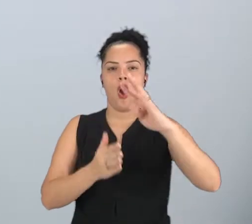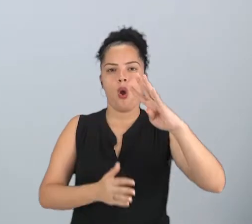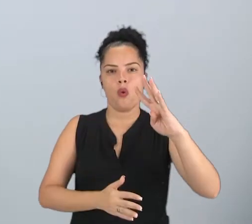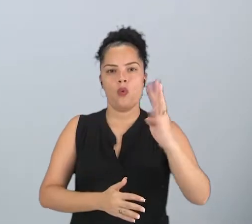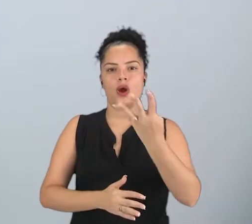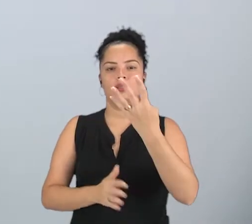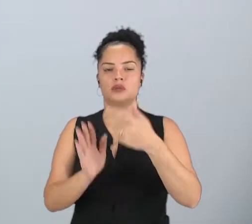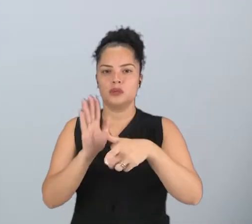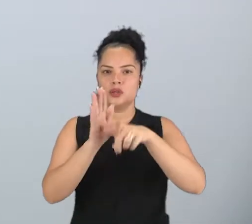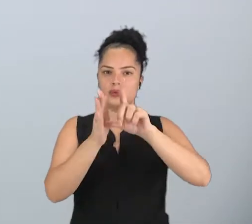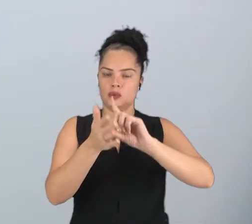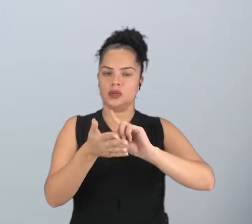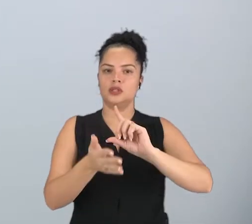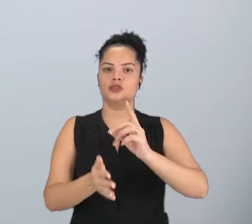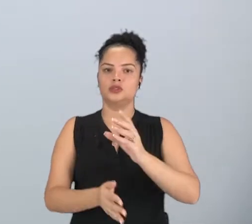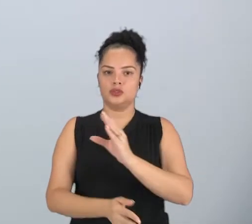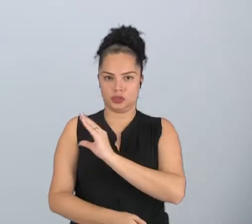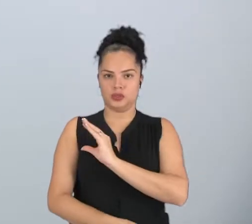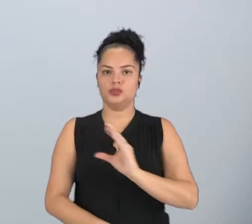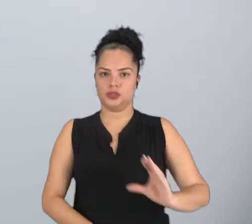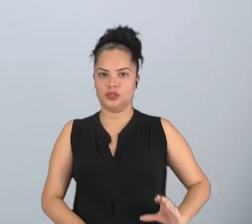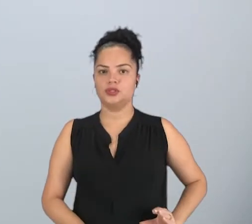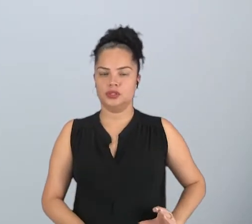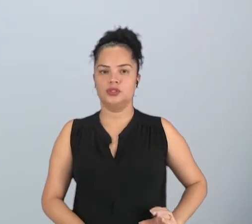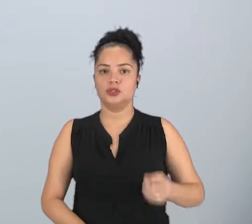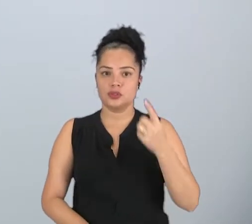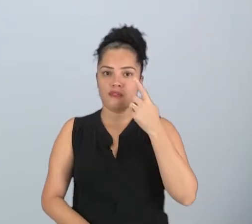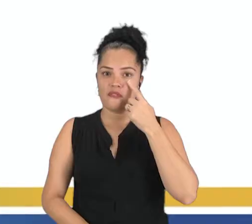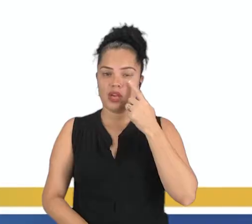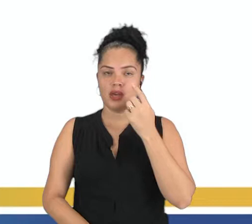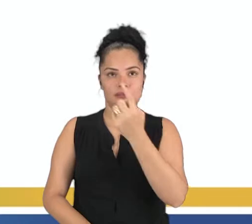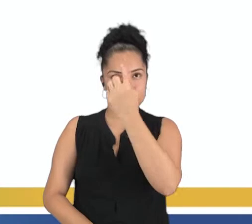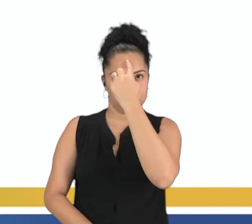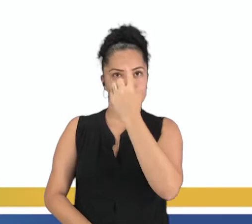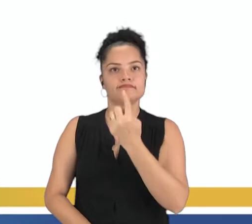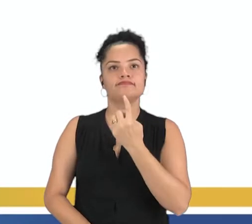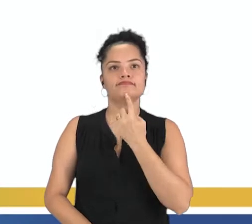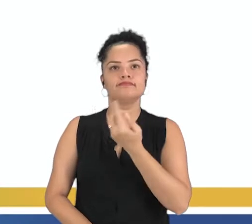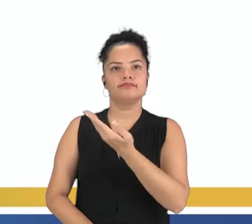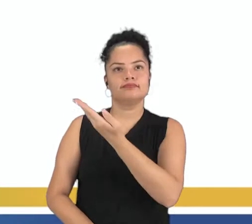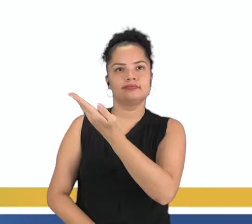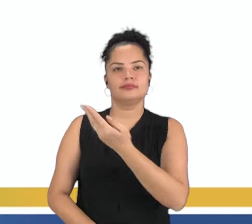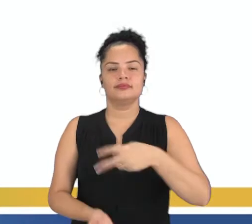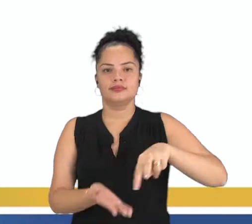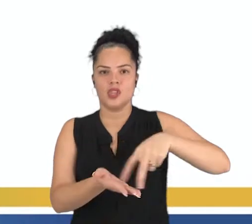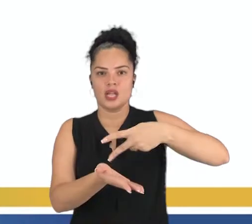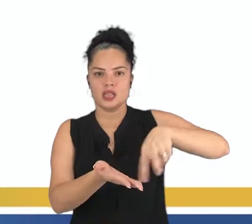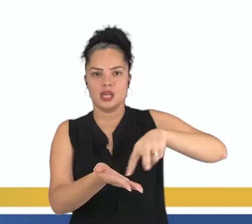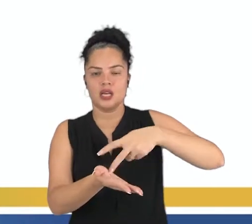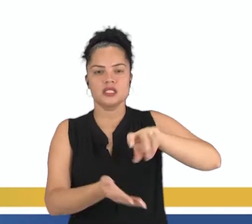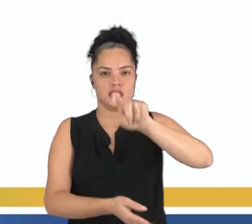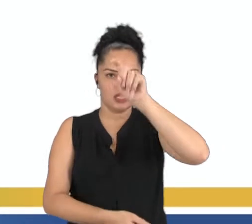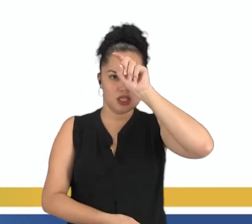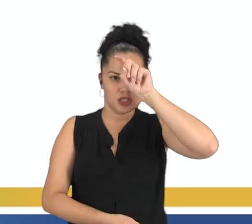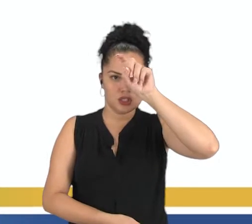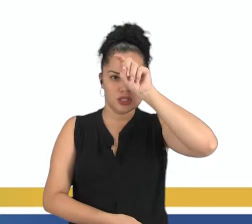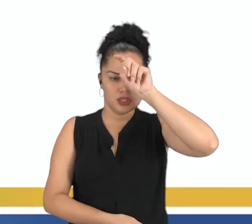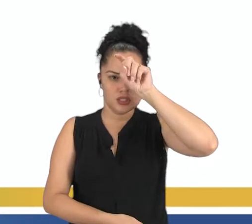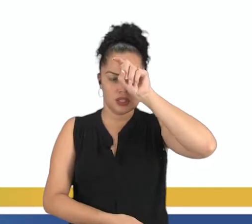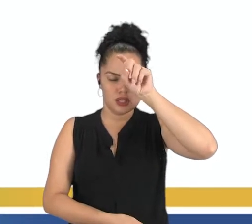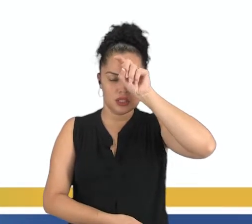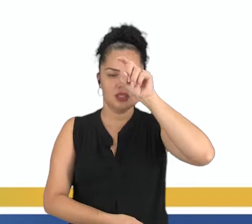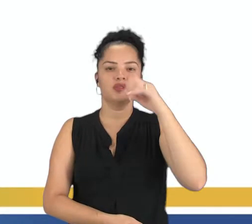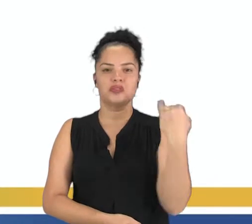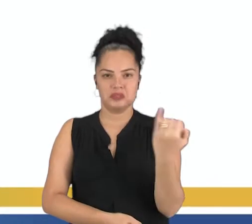outros tipos de registro. Podemos observar aqui nessas imagens, nós temos danças, né, no Egito, que foi uma civilização